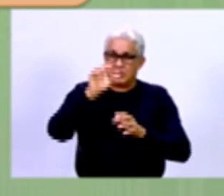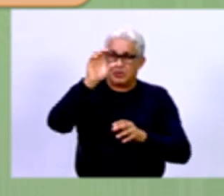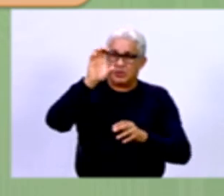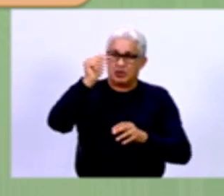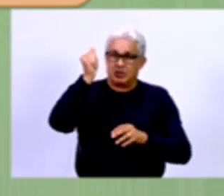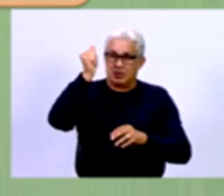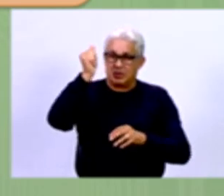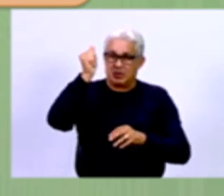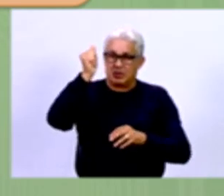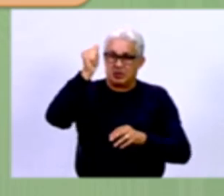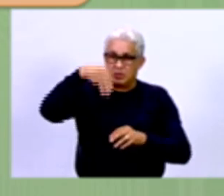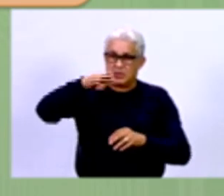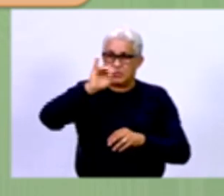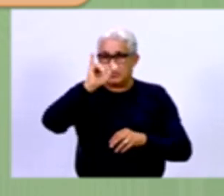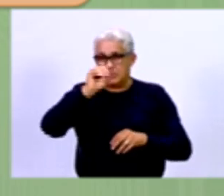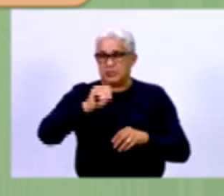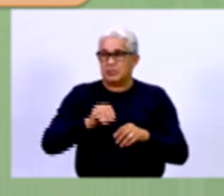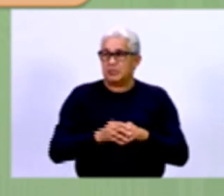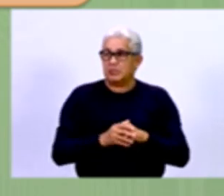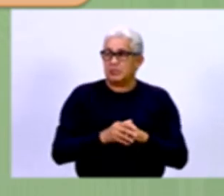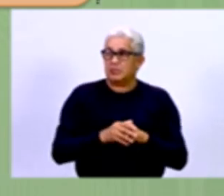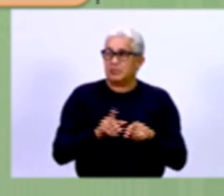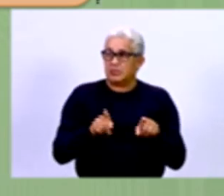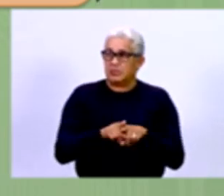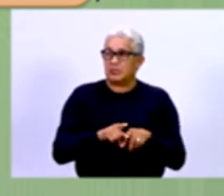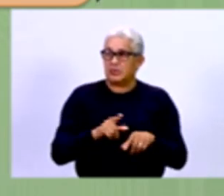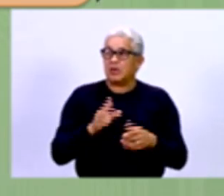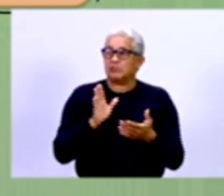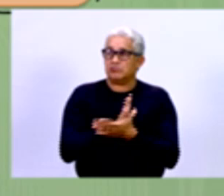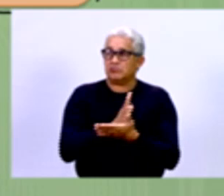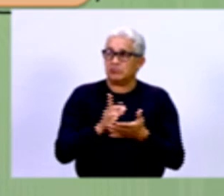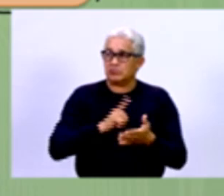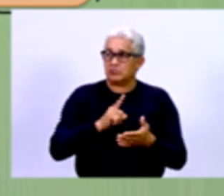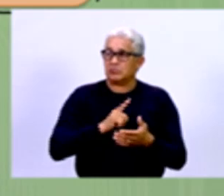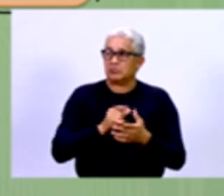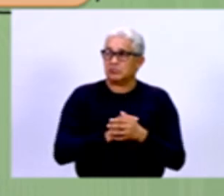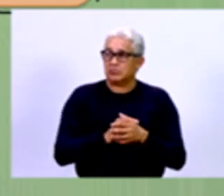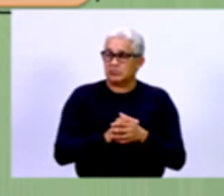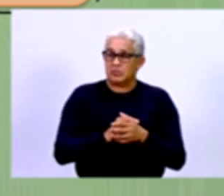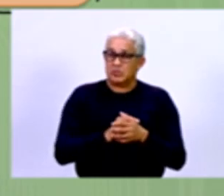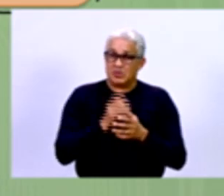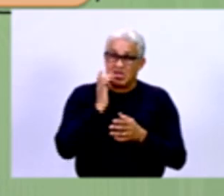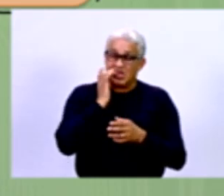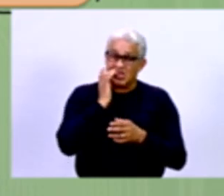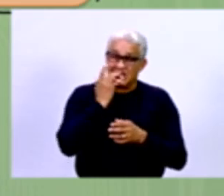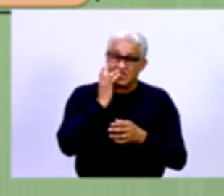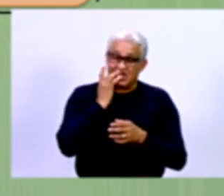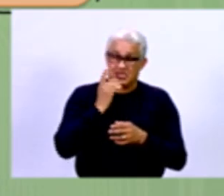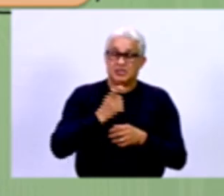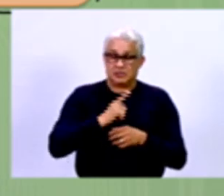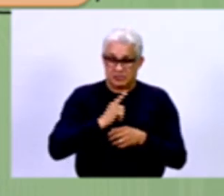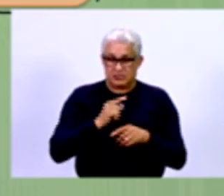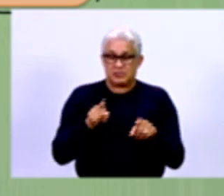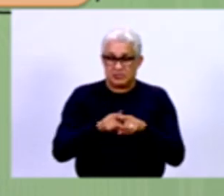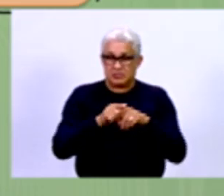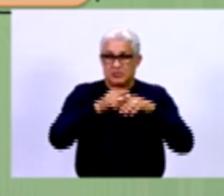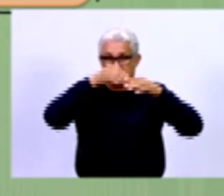nacionais e, em alguns casos, os haveres em ouro, também depositados